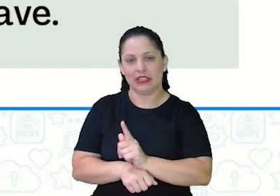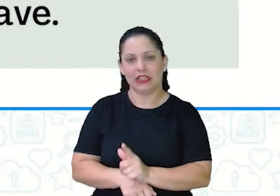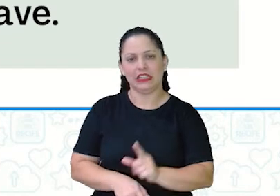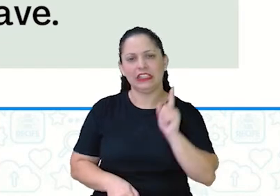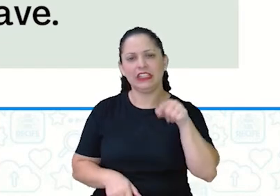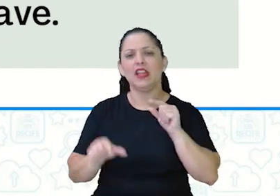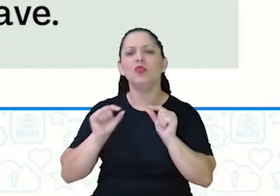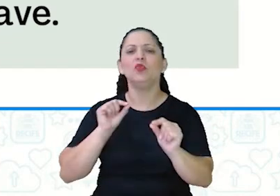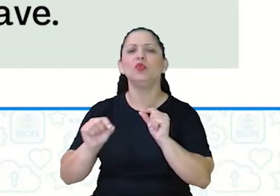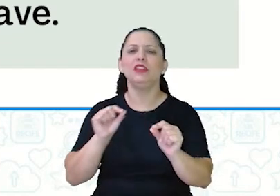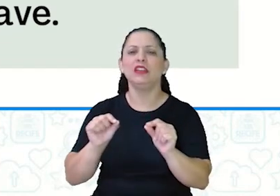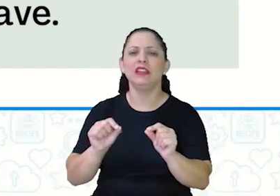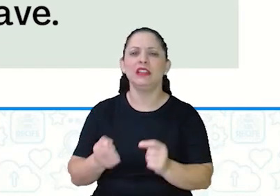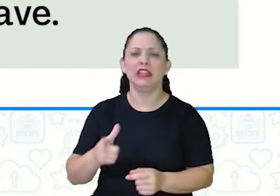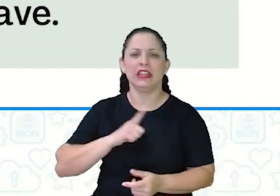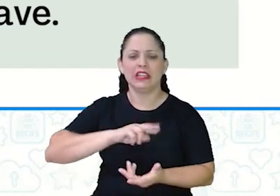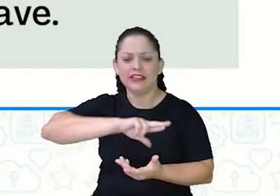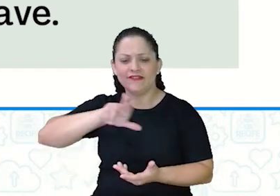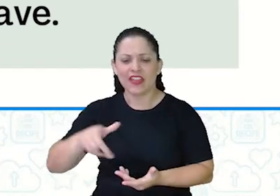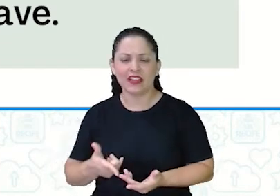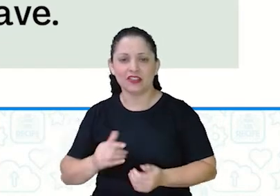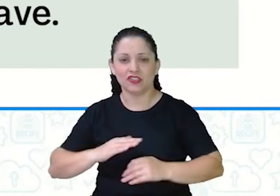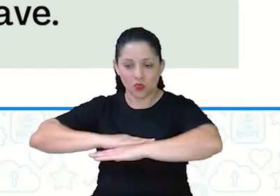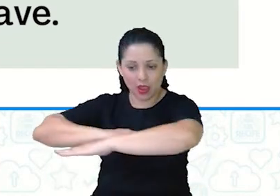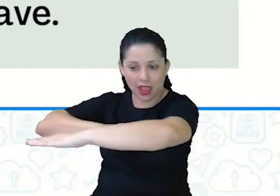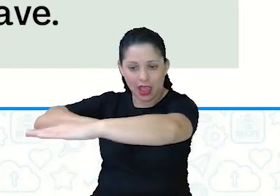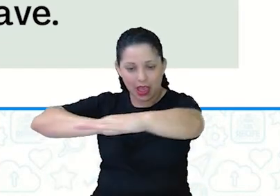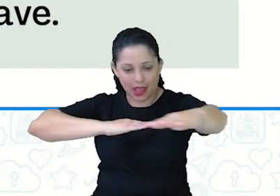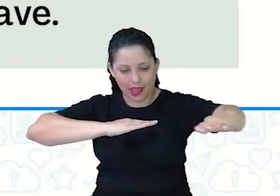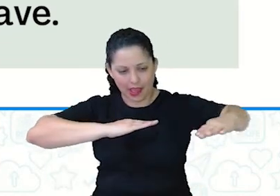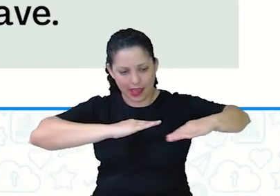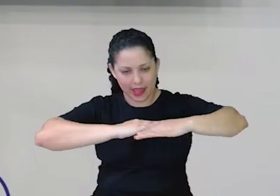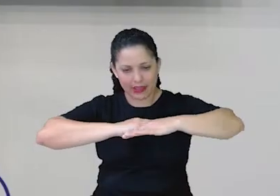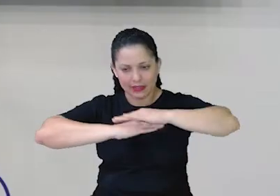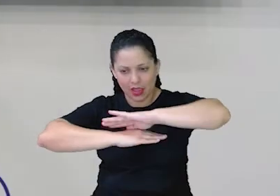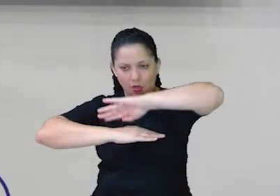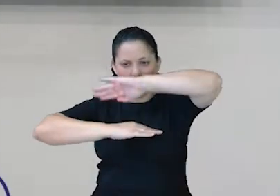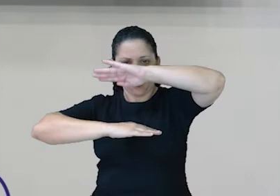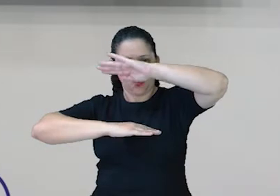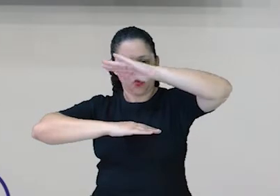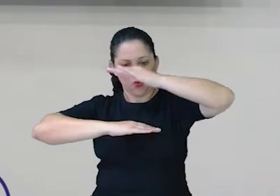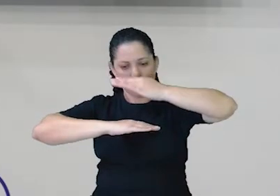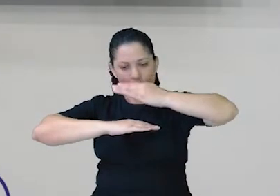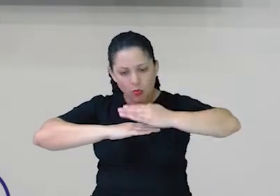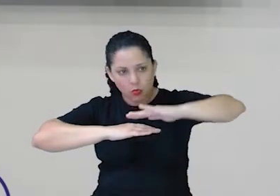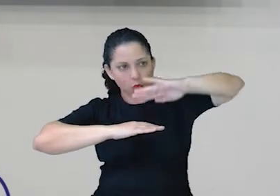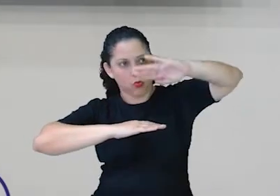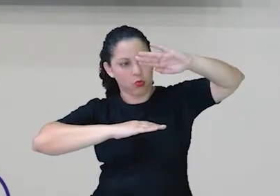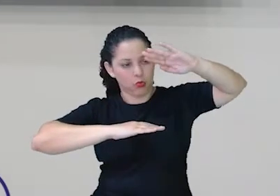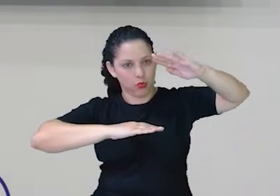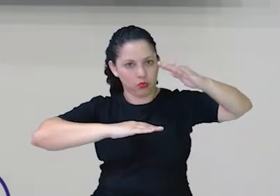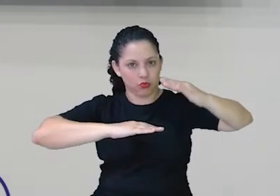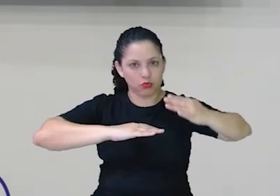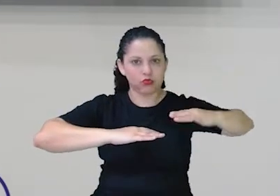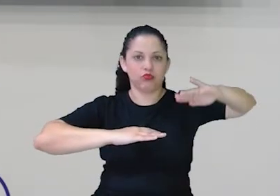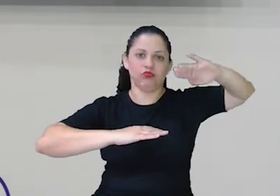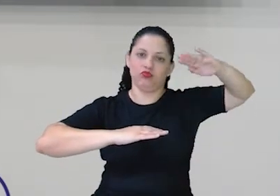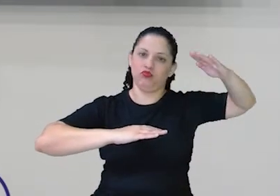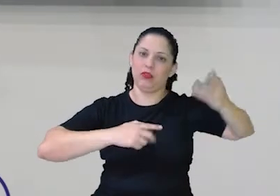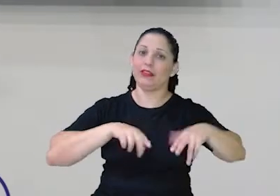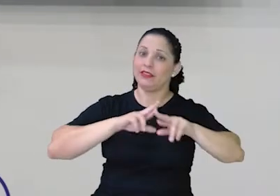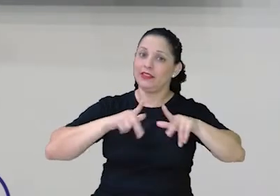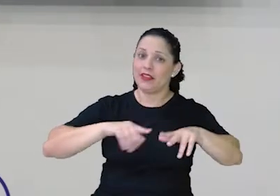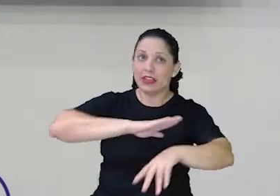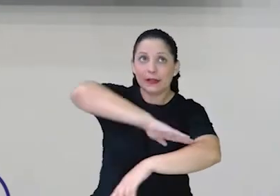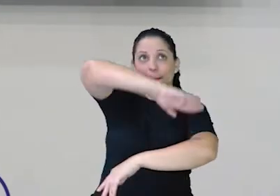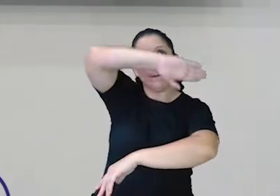pequenas elevações de um terreno com declínio suave. Então, existem aqueles morros, ó, não são montanhas, porque